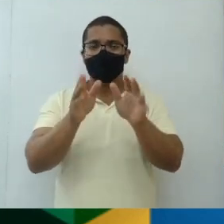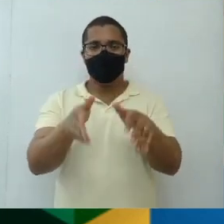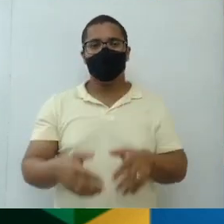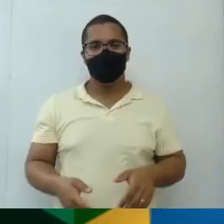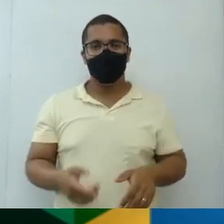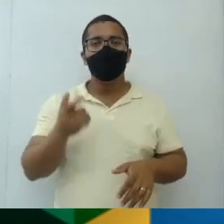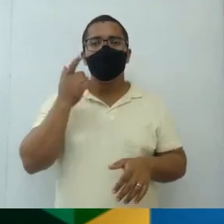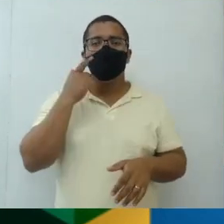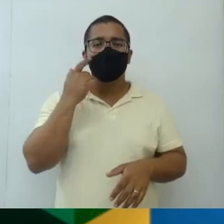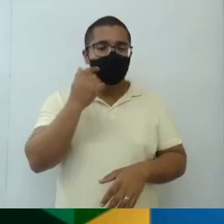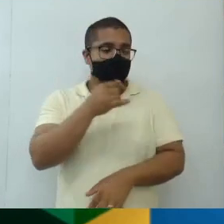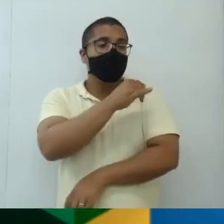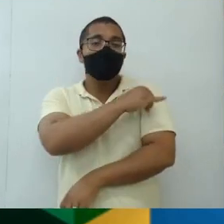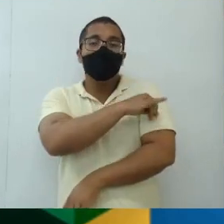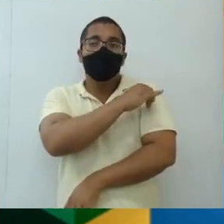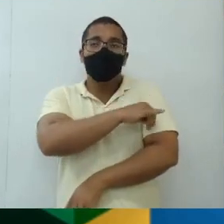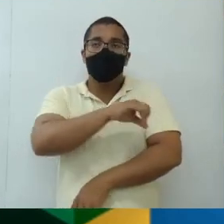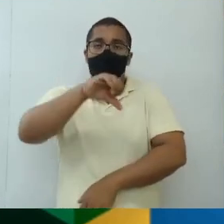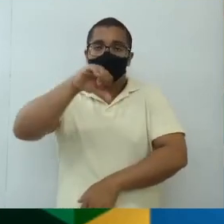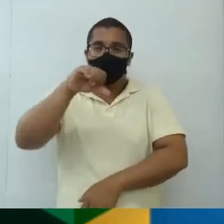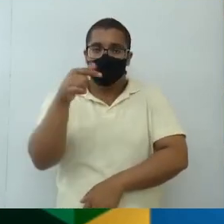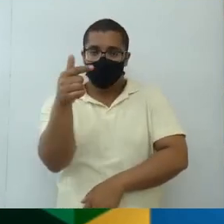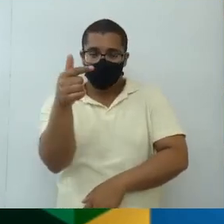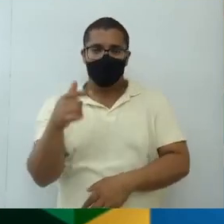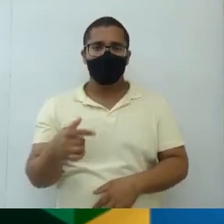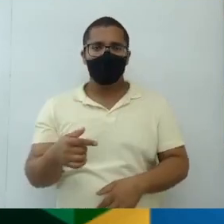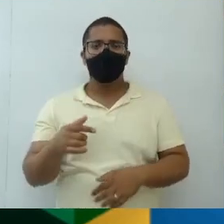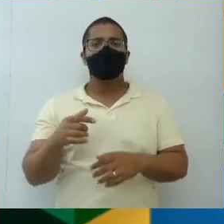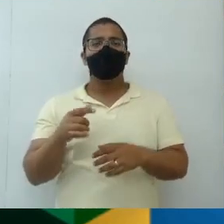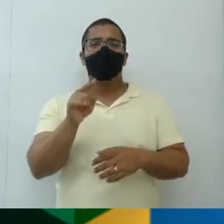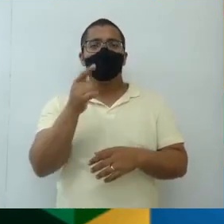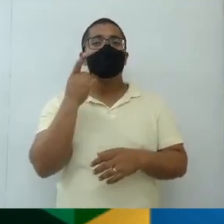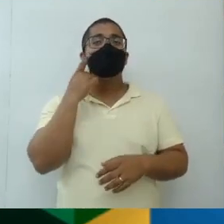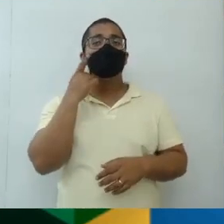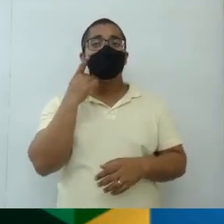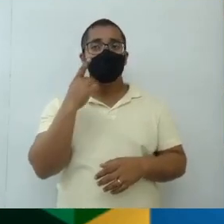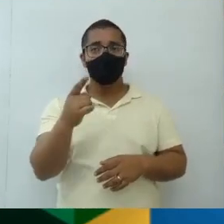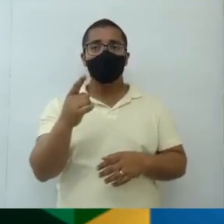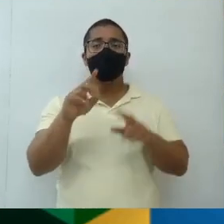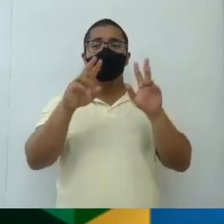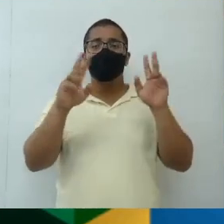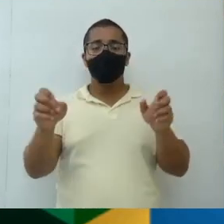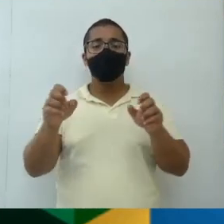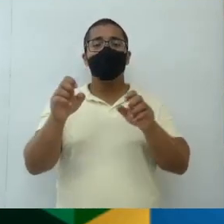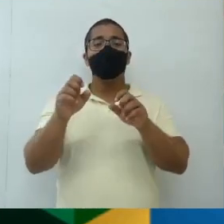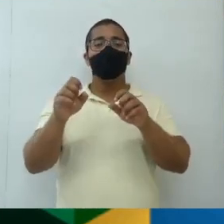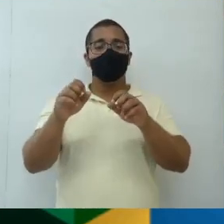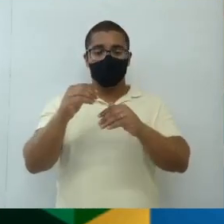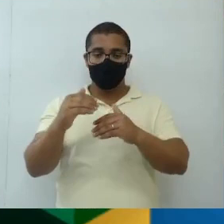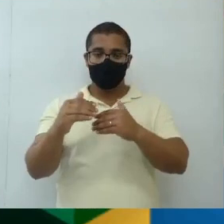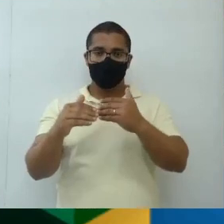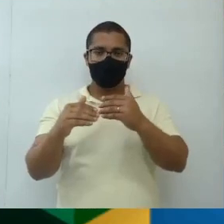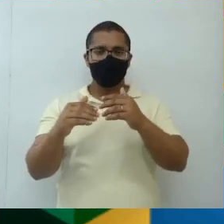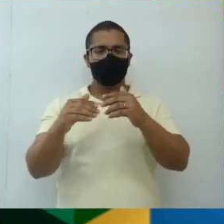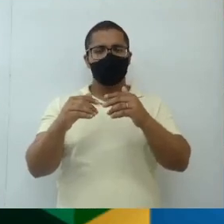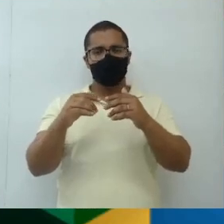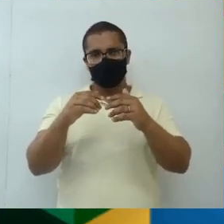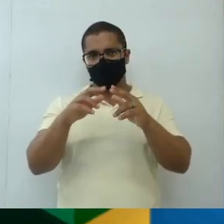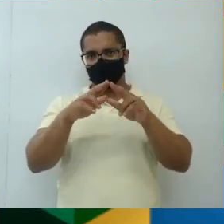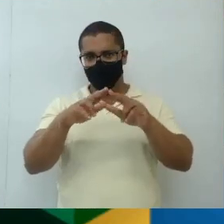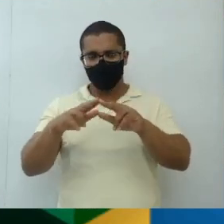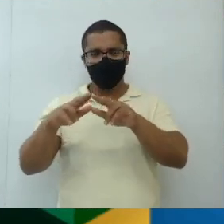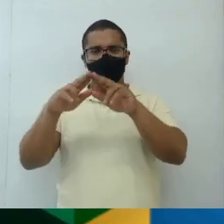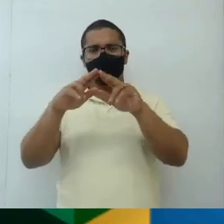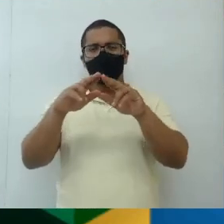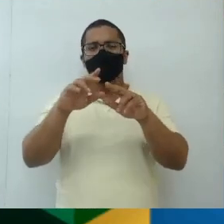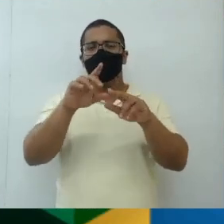lá 1092 conferência das Nações Unidas sobre desenvolvimento sustentável em em Junho